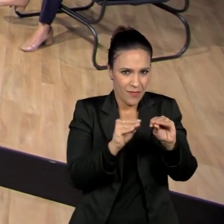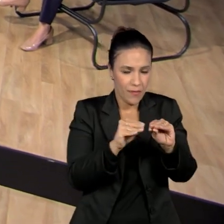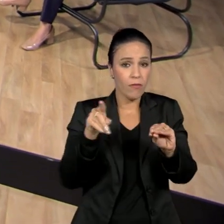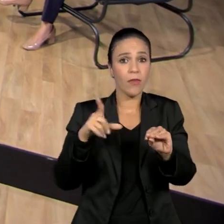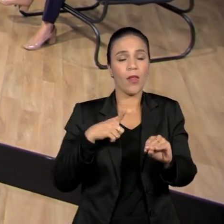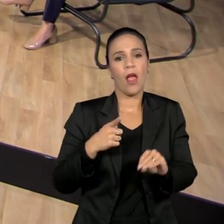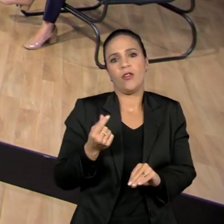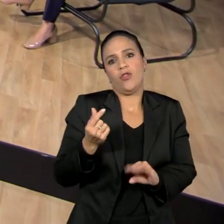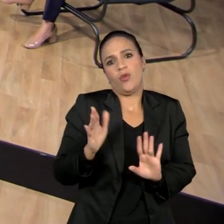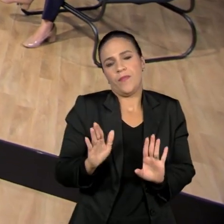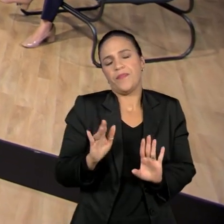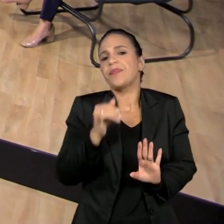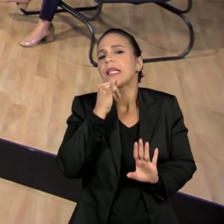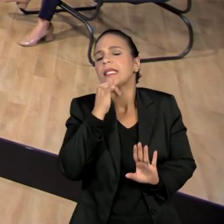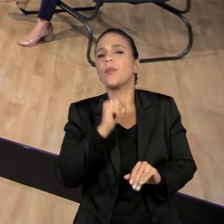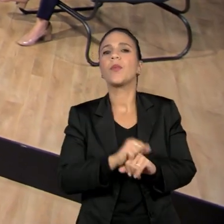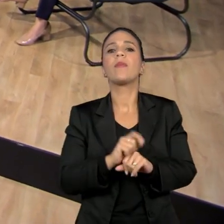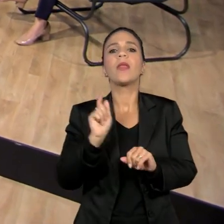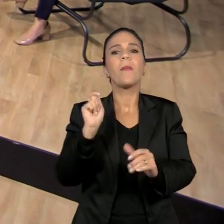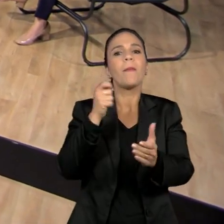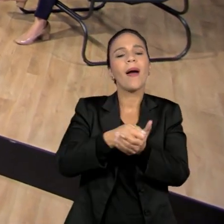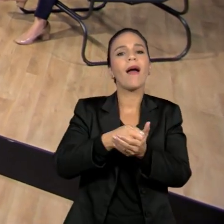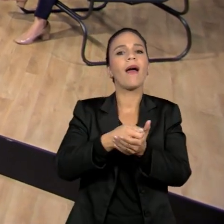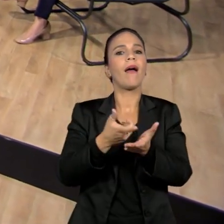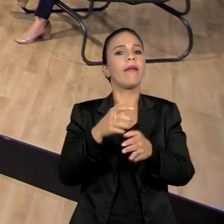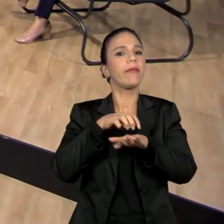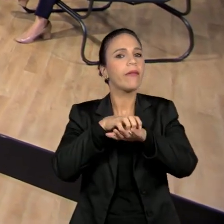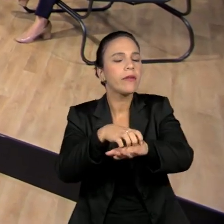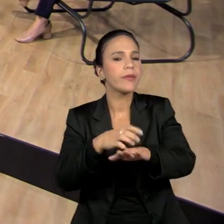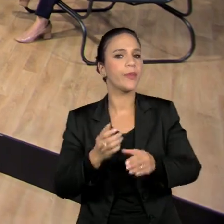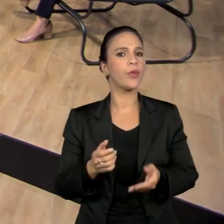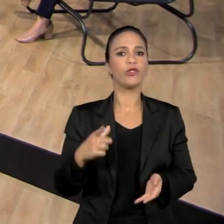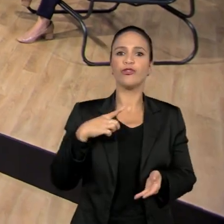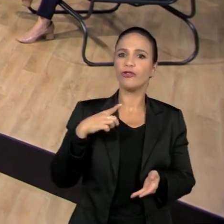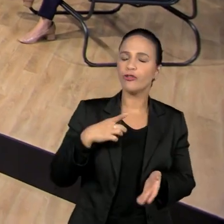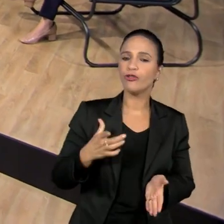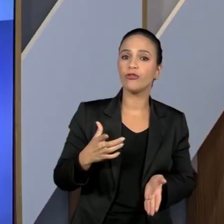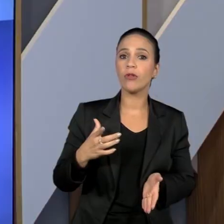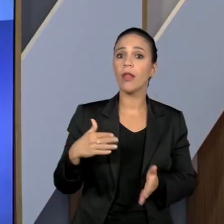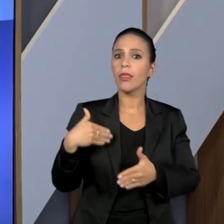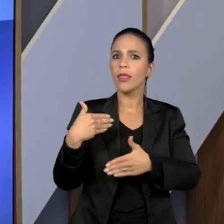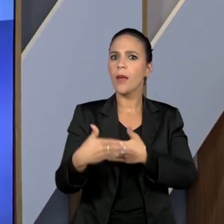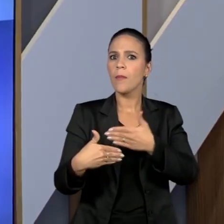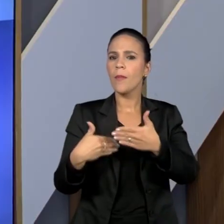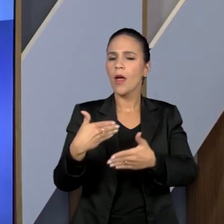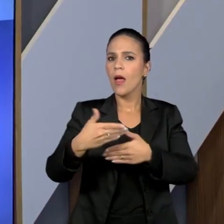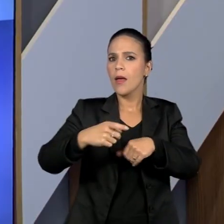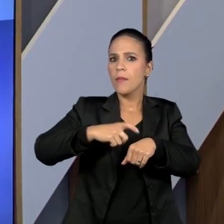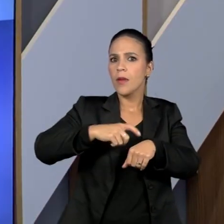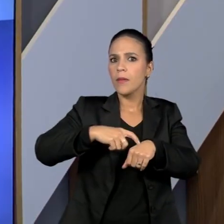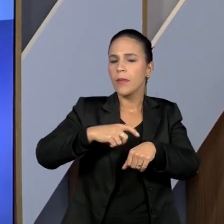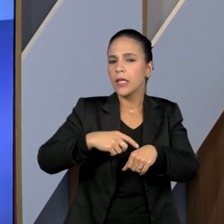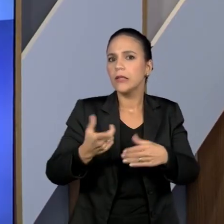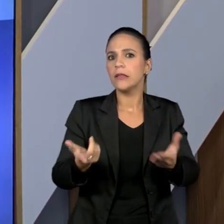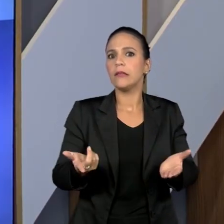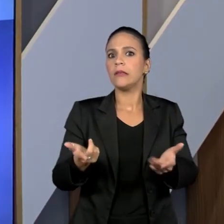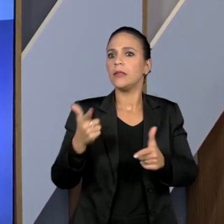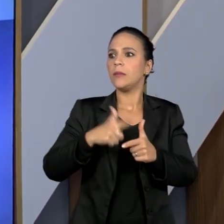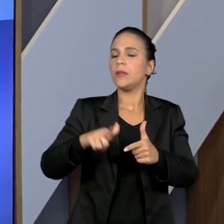pena lembrar que não tem só venezuelanos que estão se movimentando dentro do continente e da região.